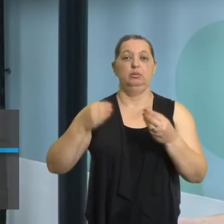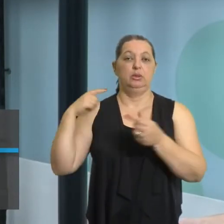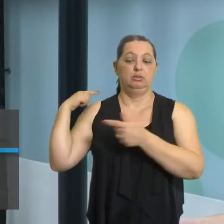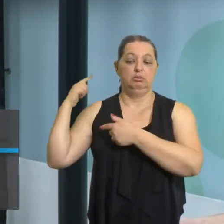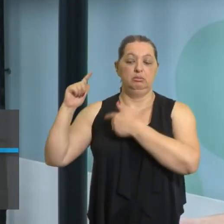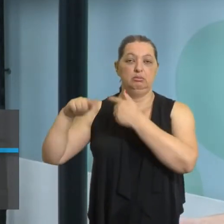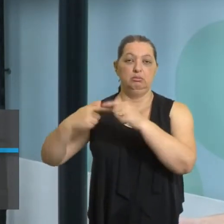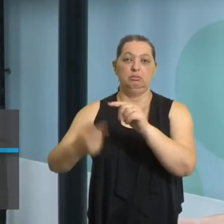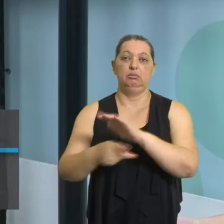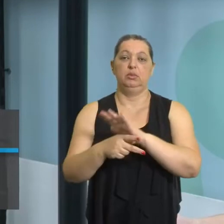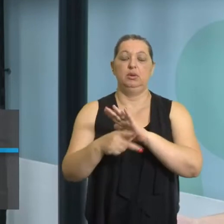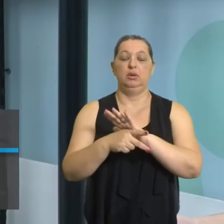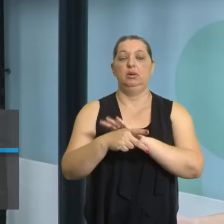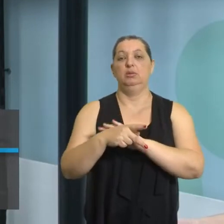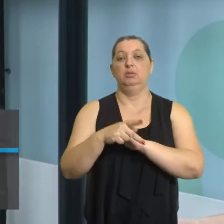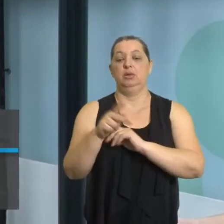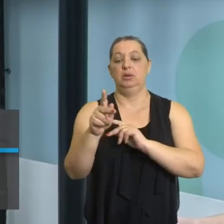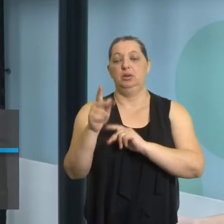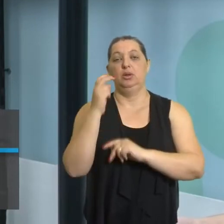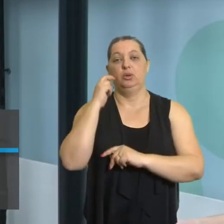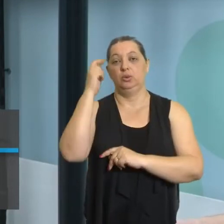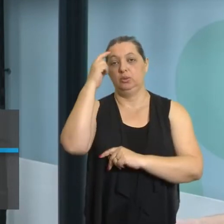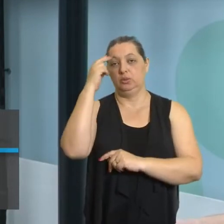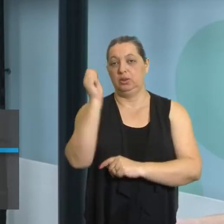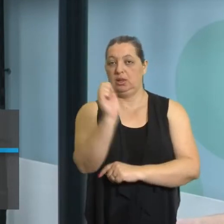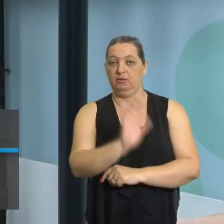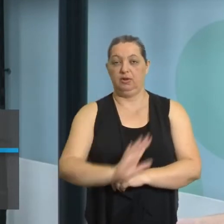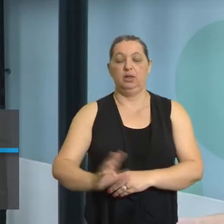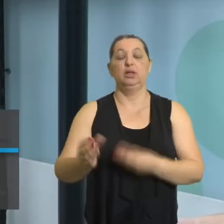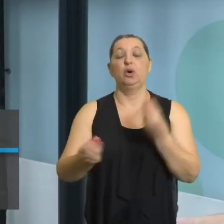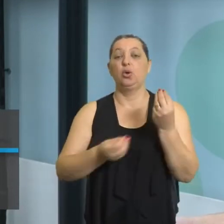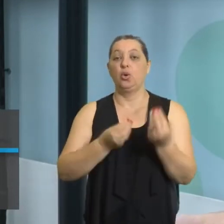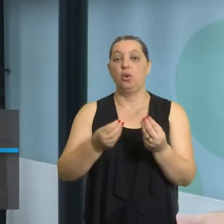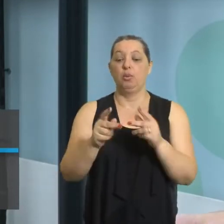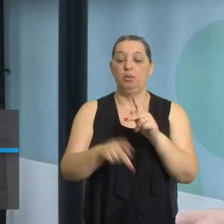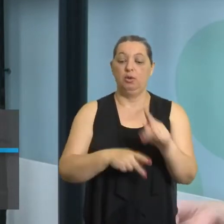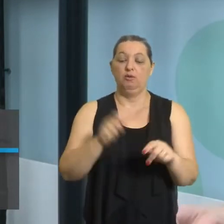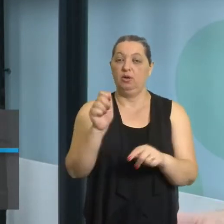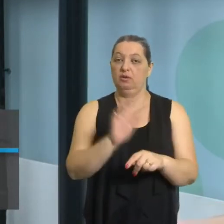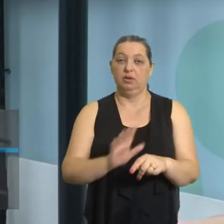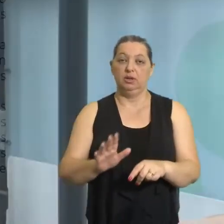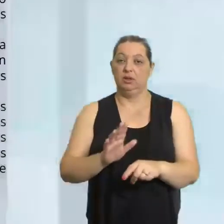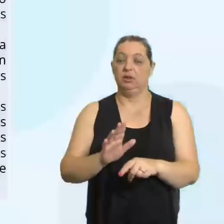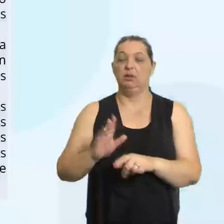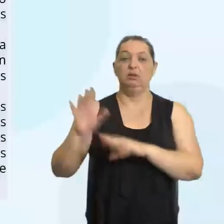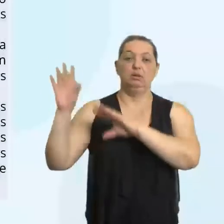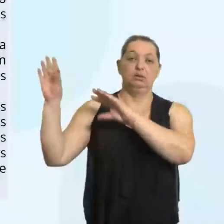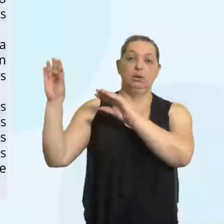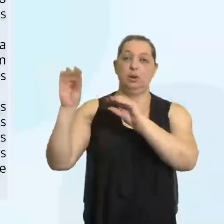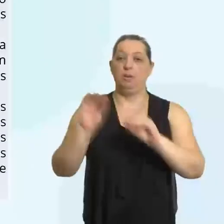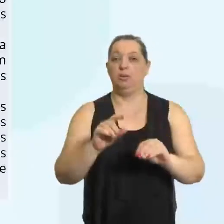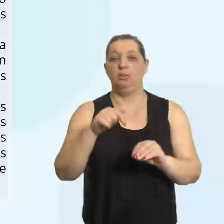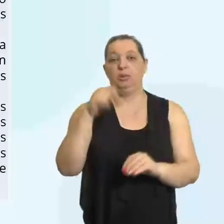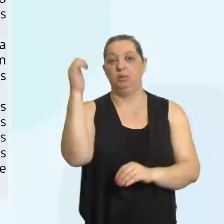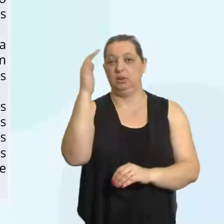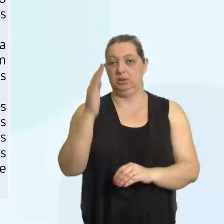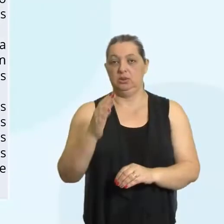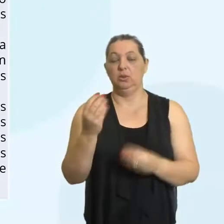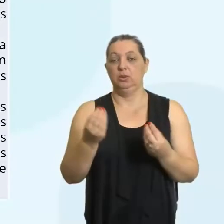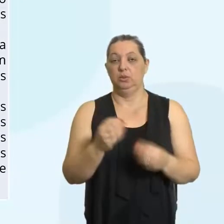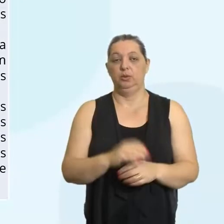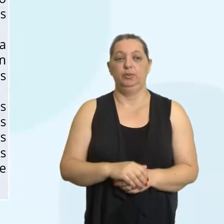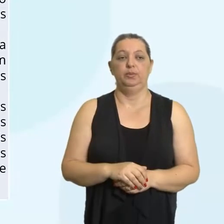Trono no Brasil né então é importante que põe põe na tela para ver de novo para mim diretor é esse quadro